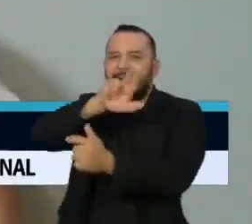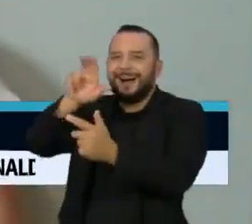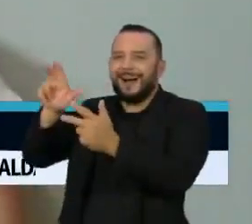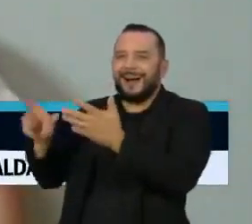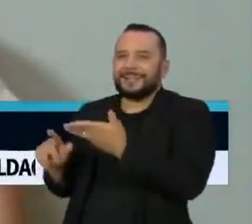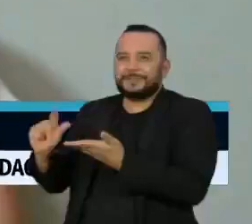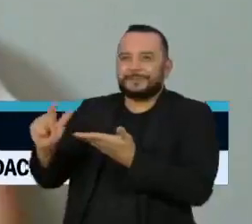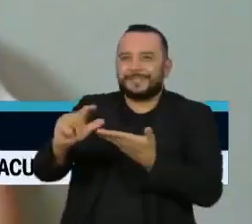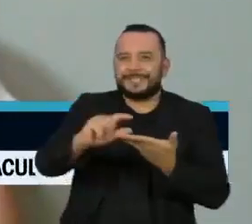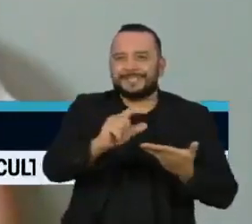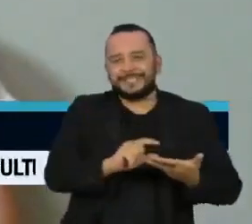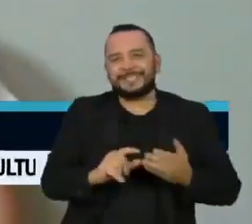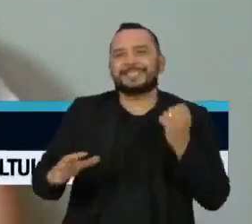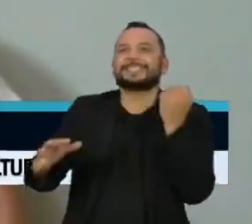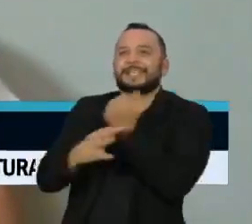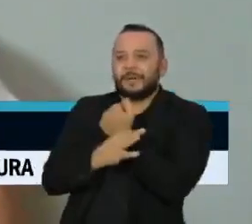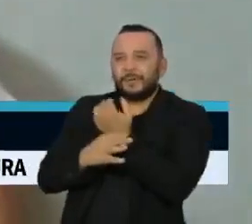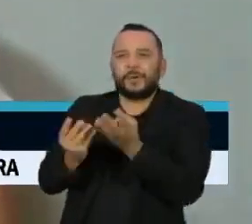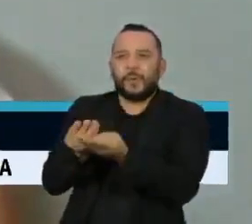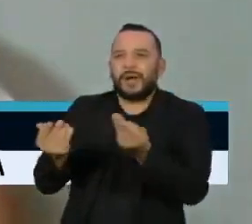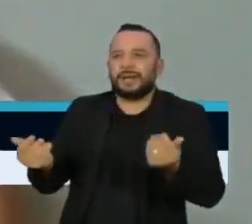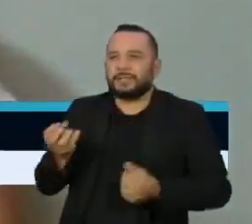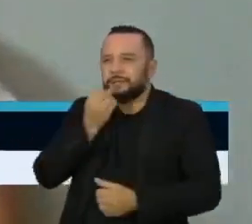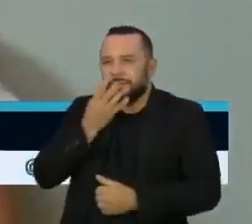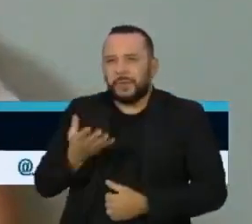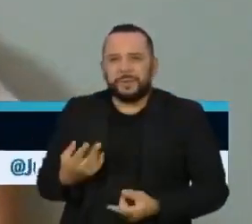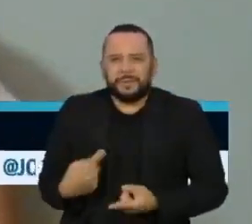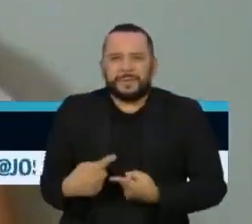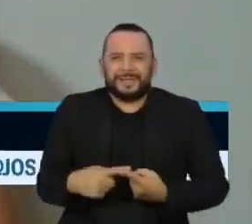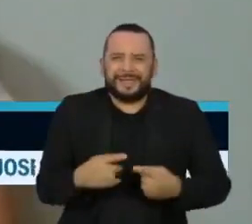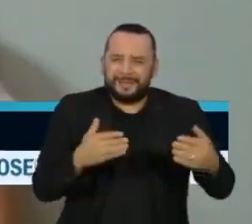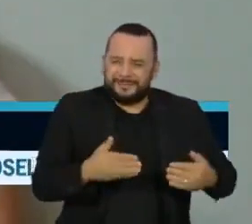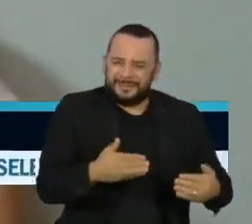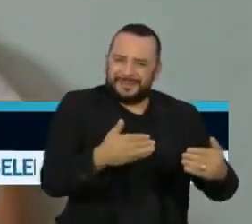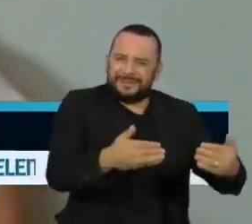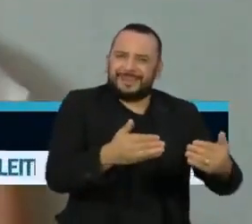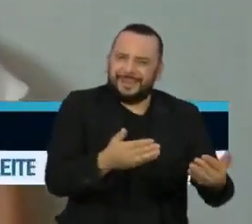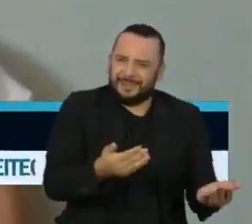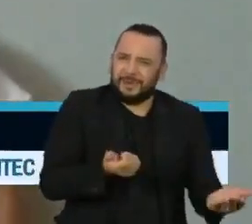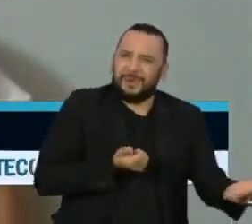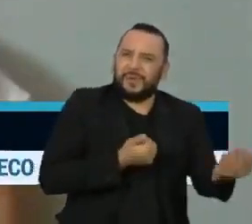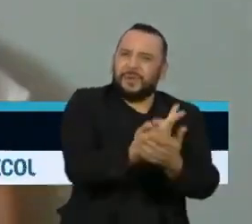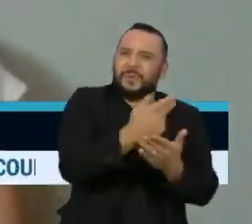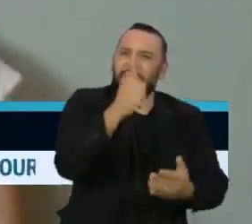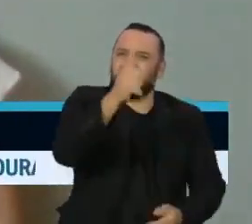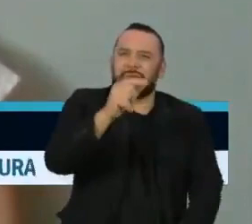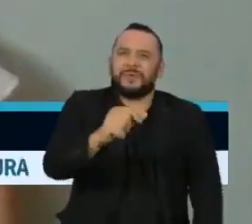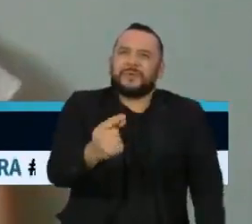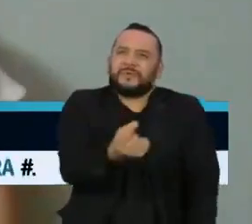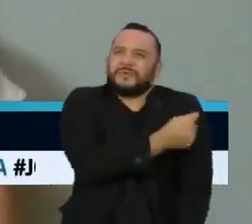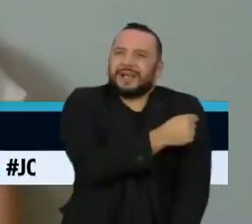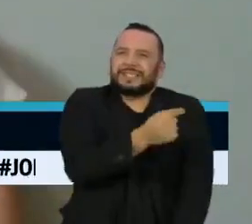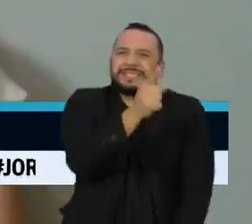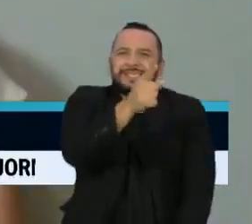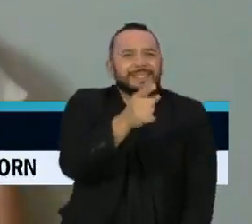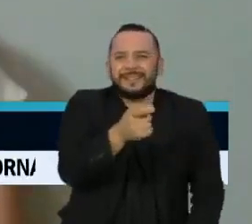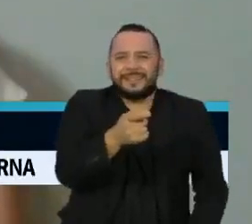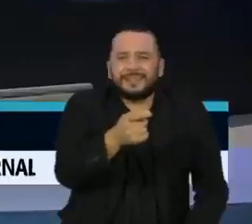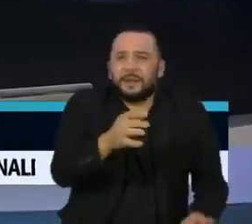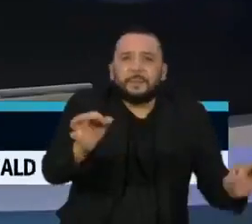comprovadamente seguras e eficazes, o Ministério comprar vacinas que ainda estão em